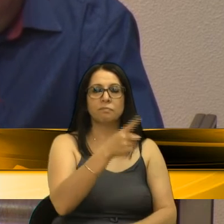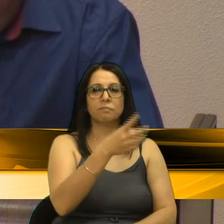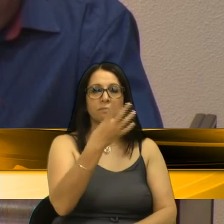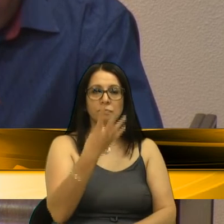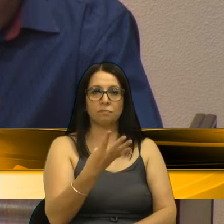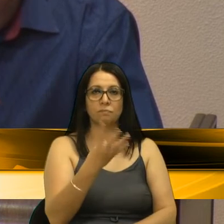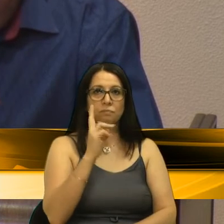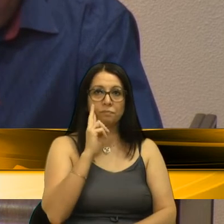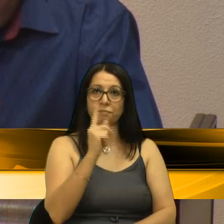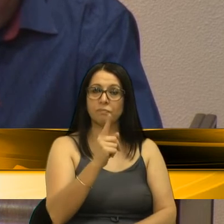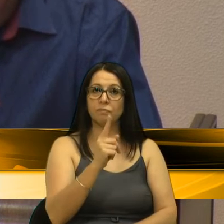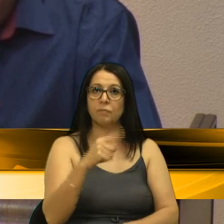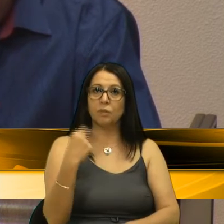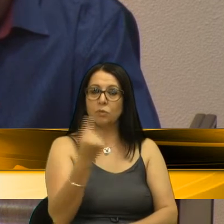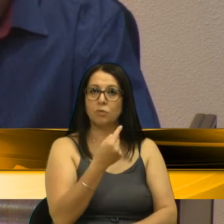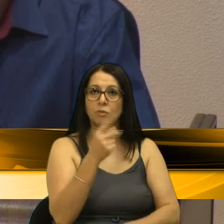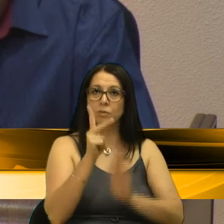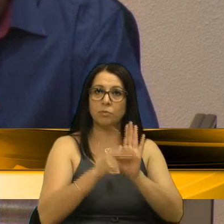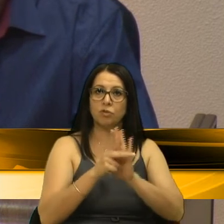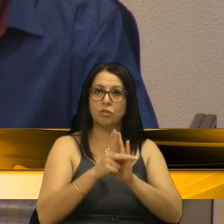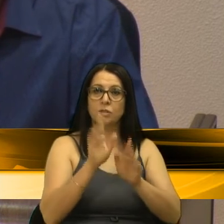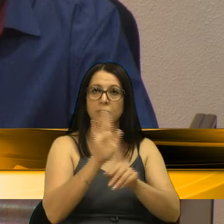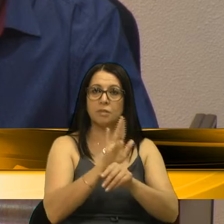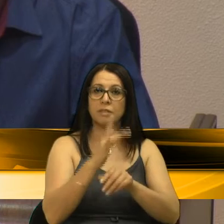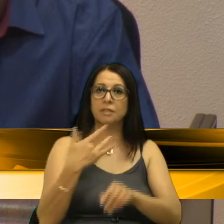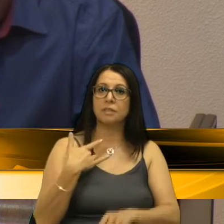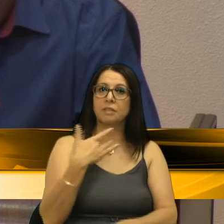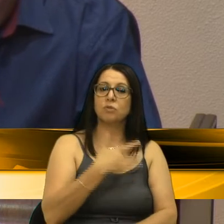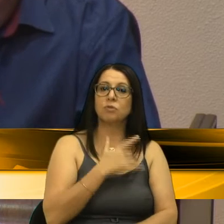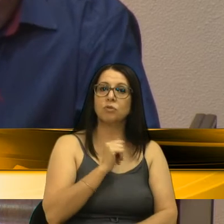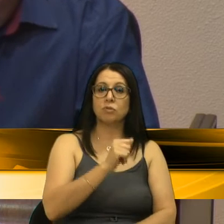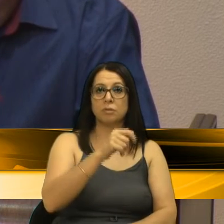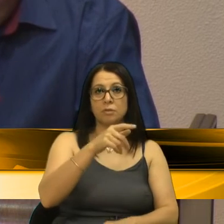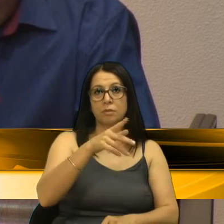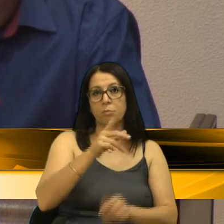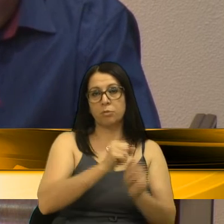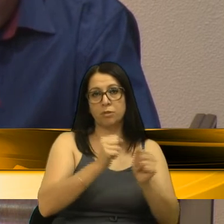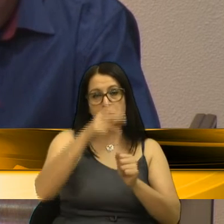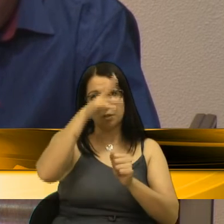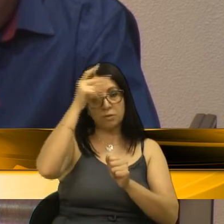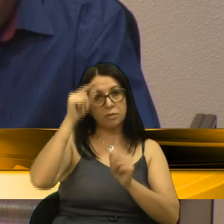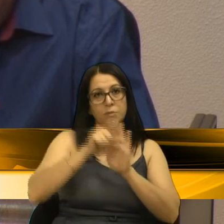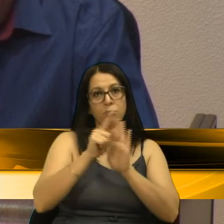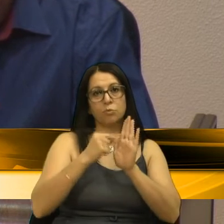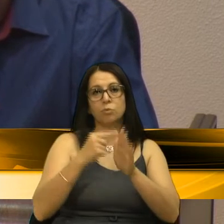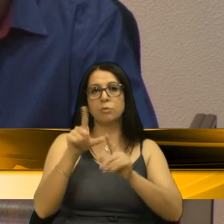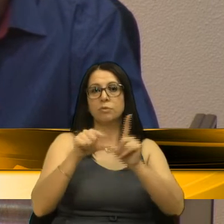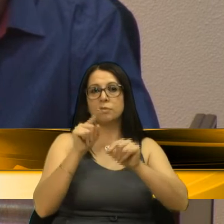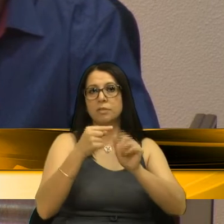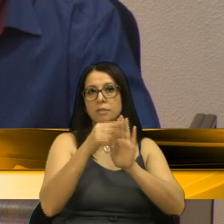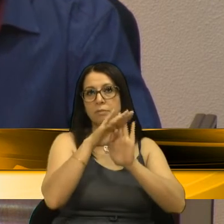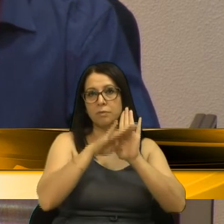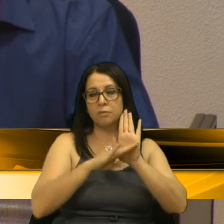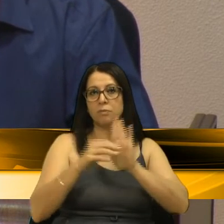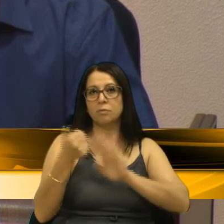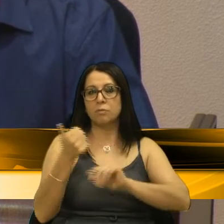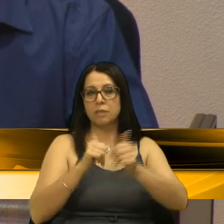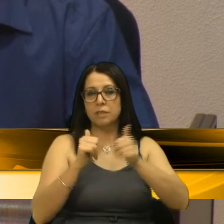deliberar os programas e projetos de saúde serem encaminhados ao Poder Legislativo. 15, propor a adoção de critérios definidos de qualidade